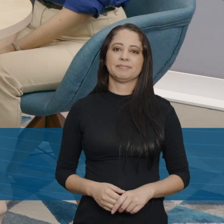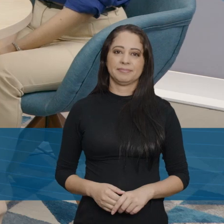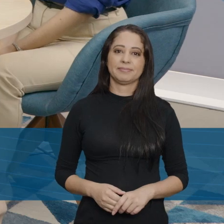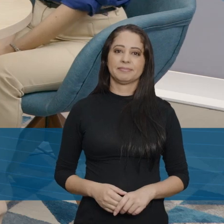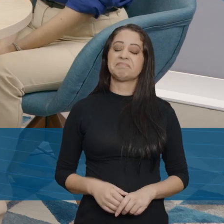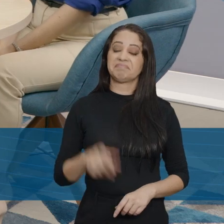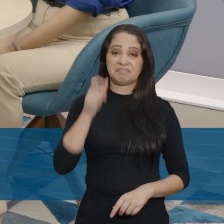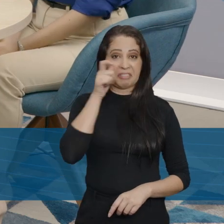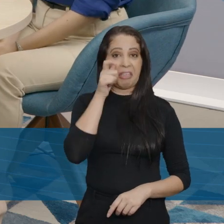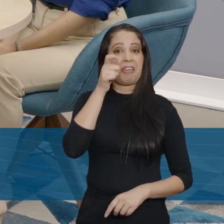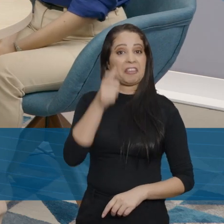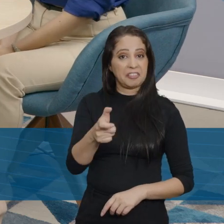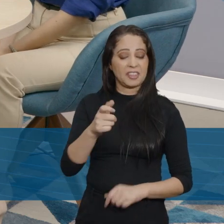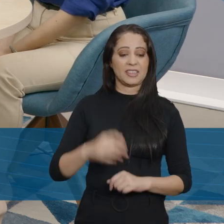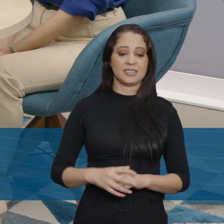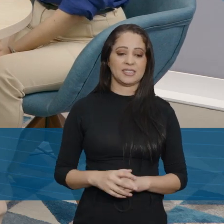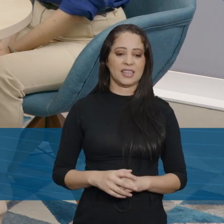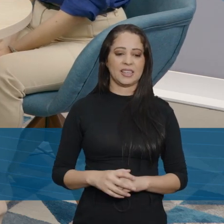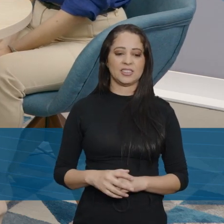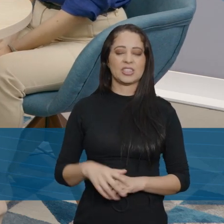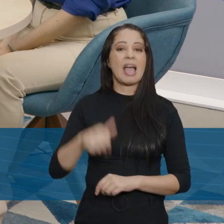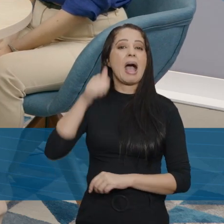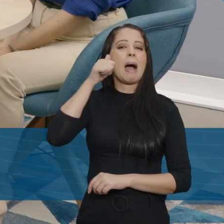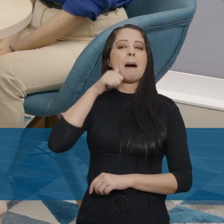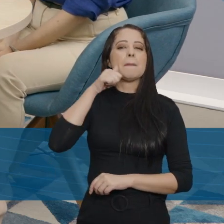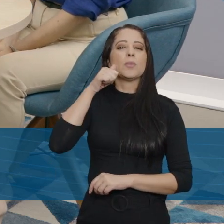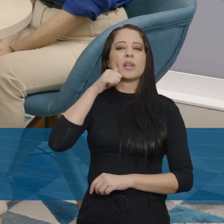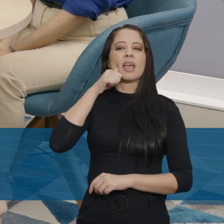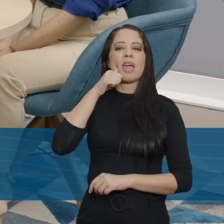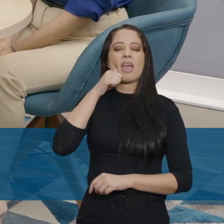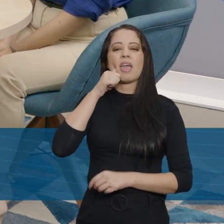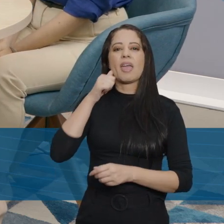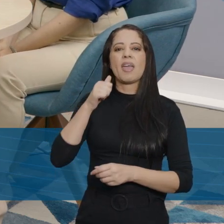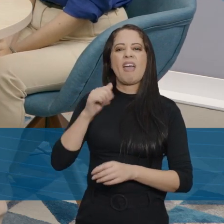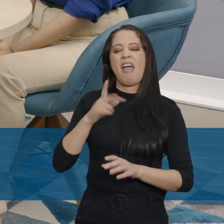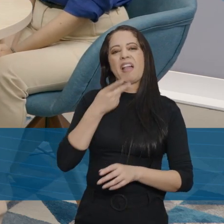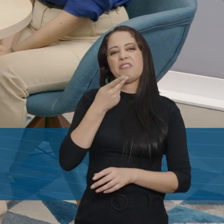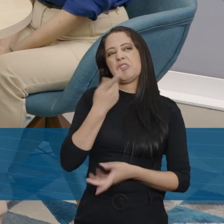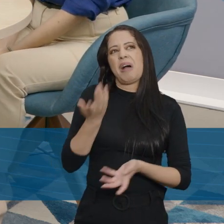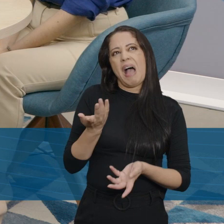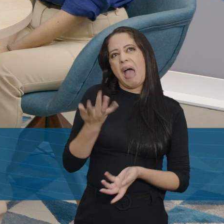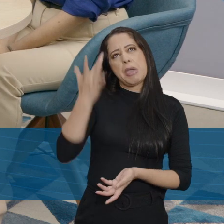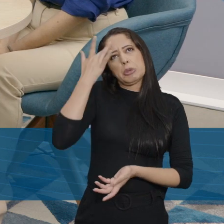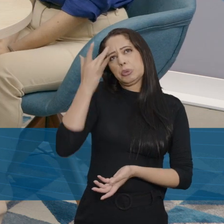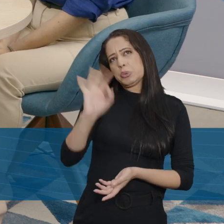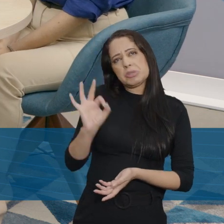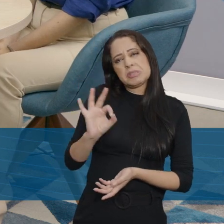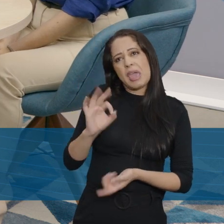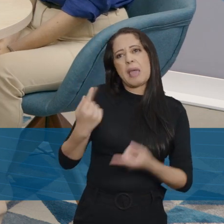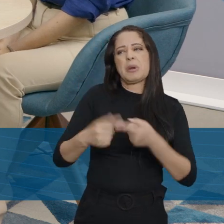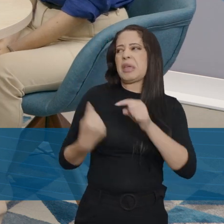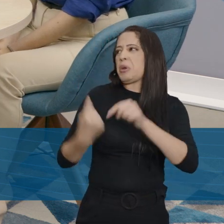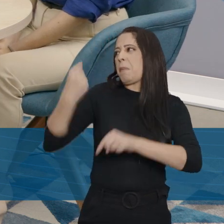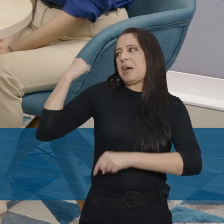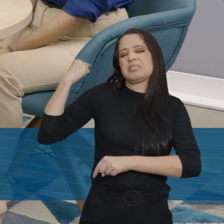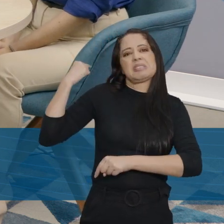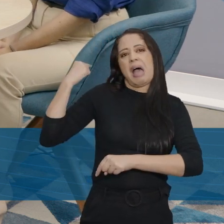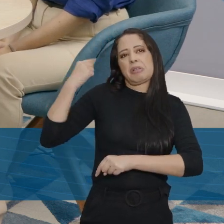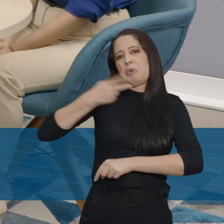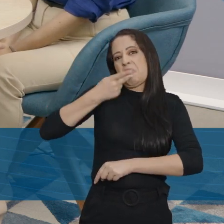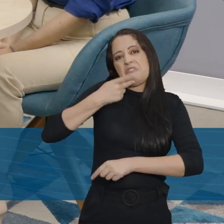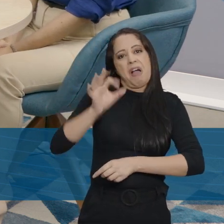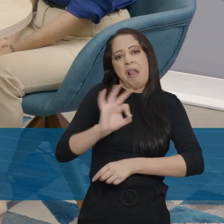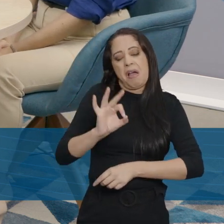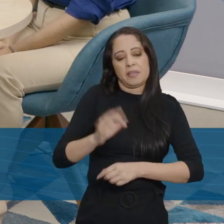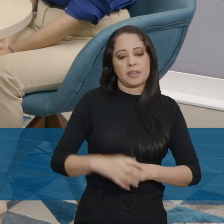aí, então. Eu achei bastante interessante a senhora que comentou que provavelmente já foi, mas na época dela não era tão falado,